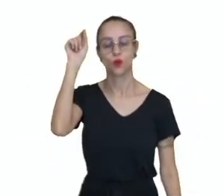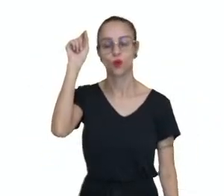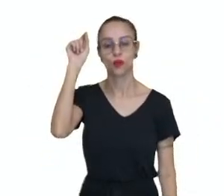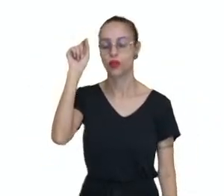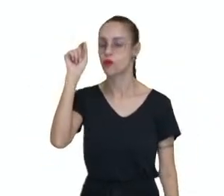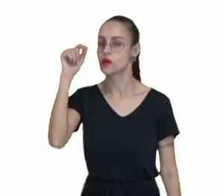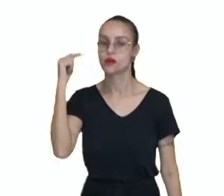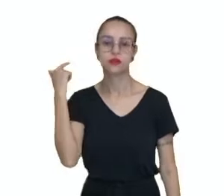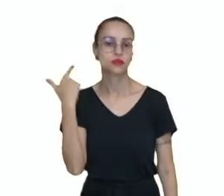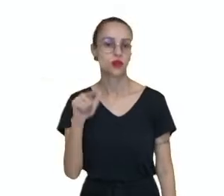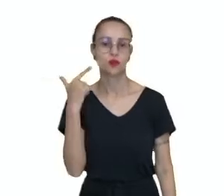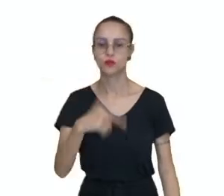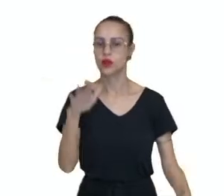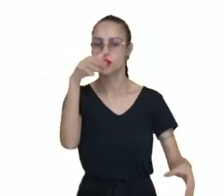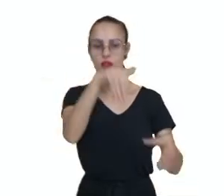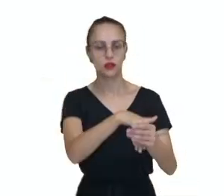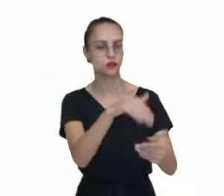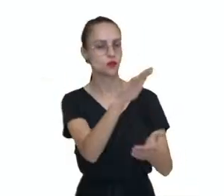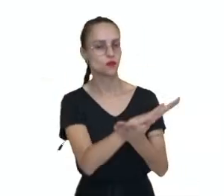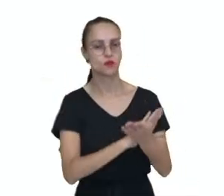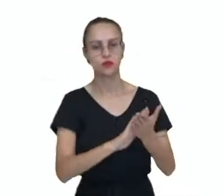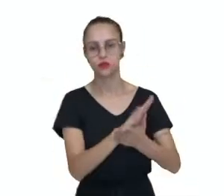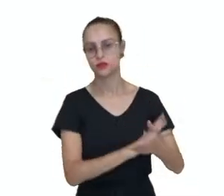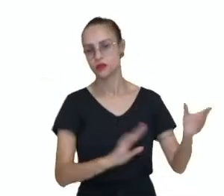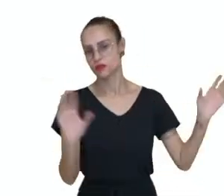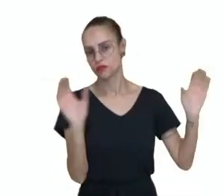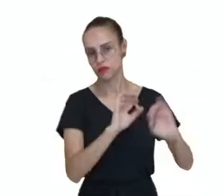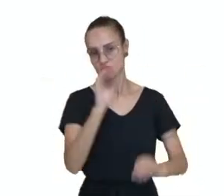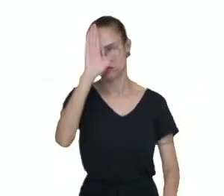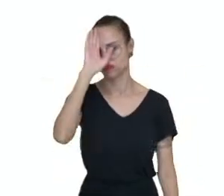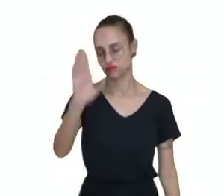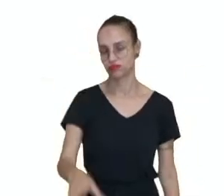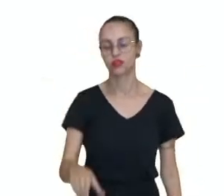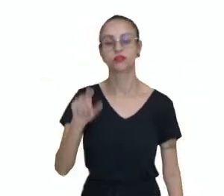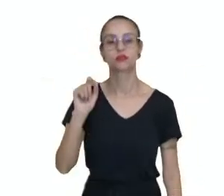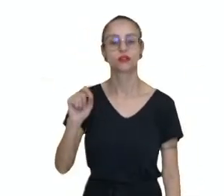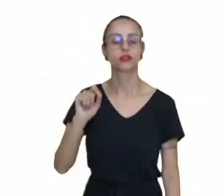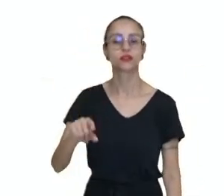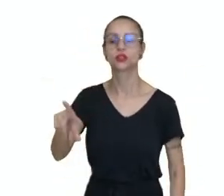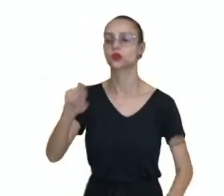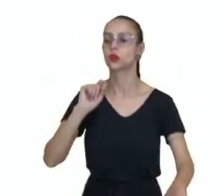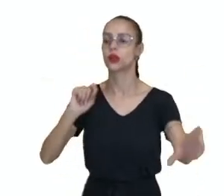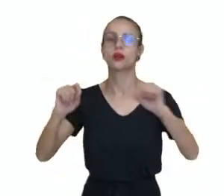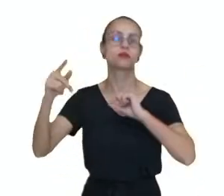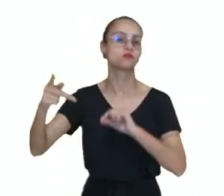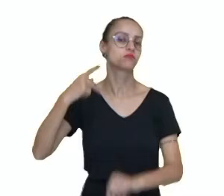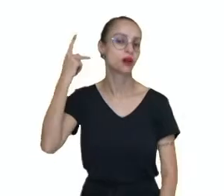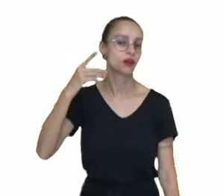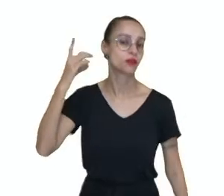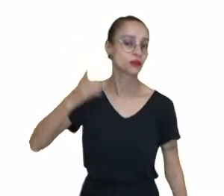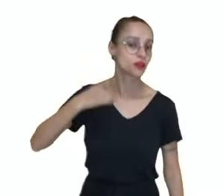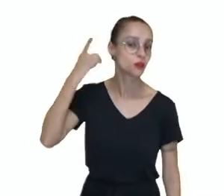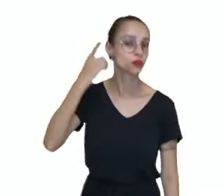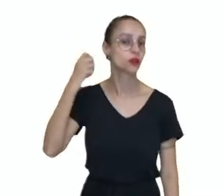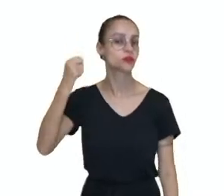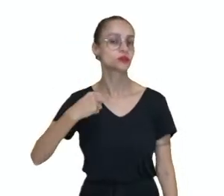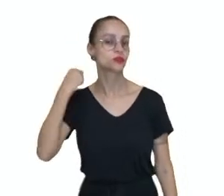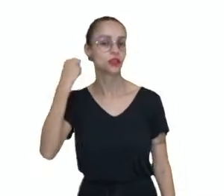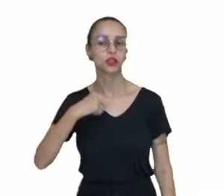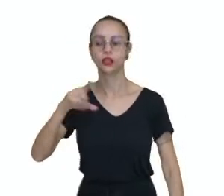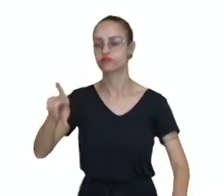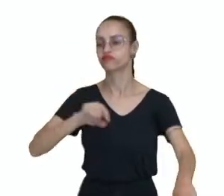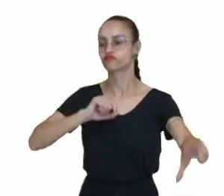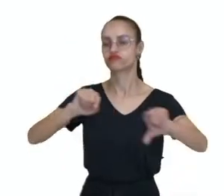indiretamente, ou seja, sem voto direto da população, os parlamentares, deputados e senadores, um